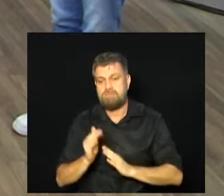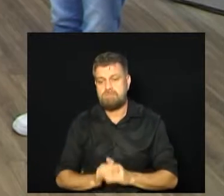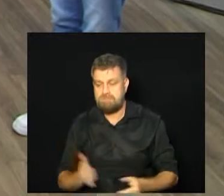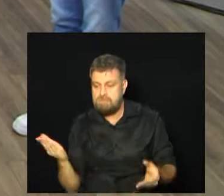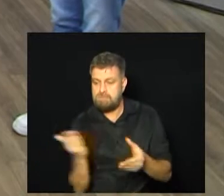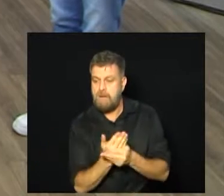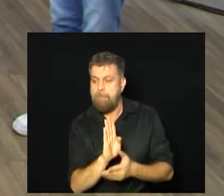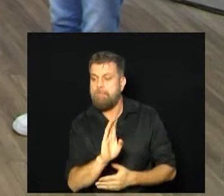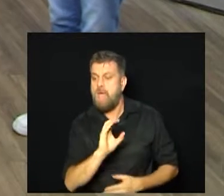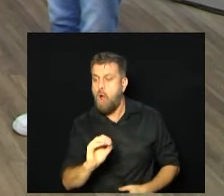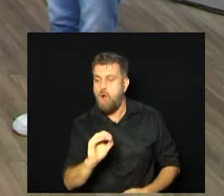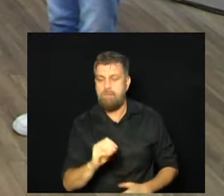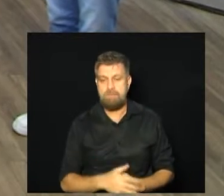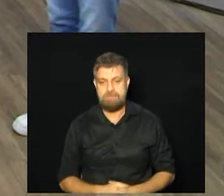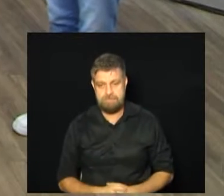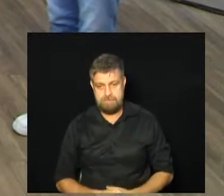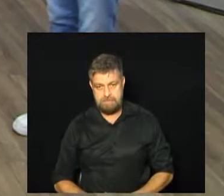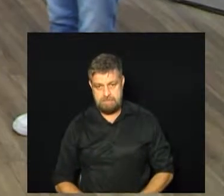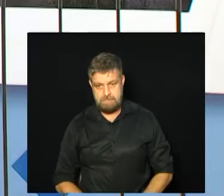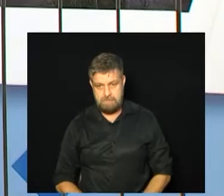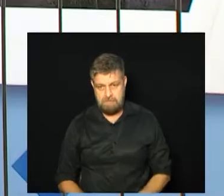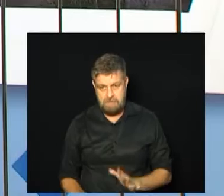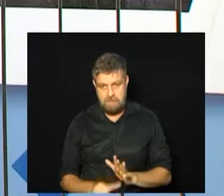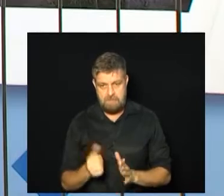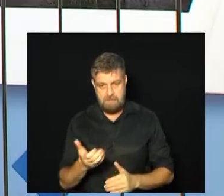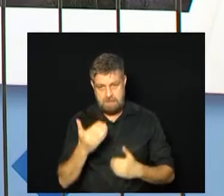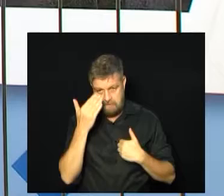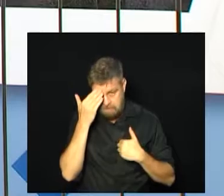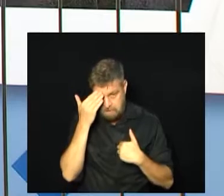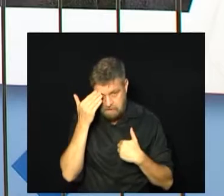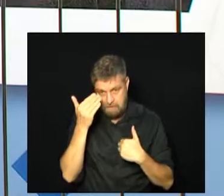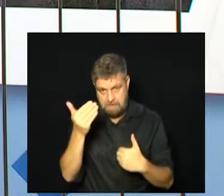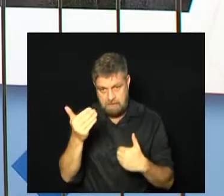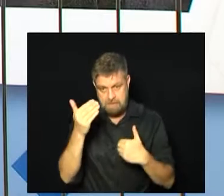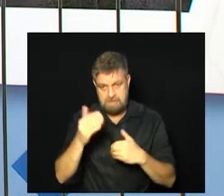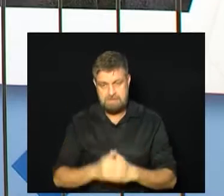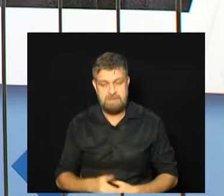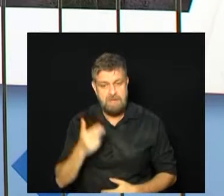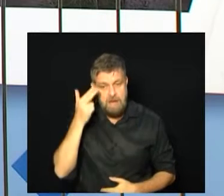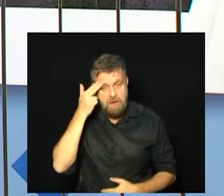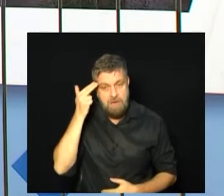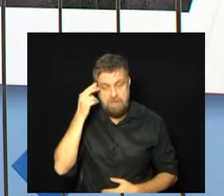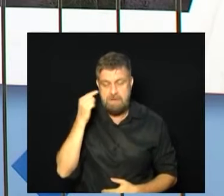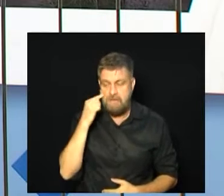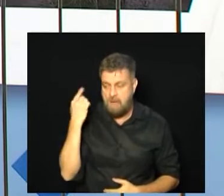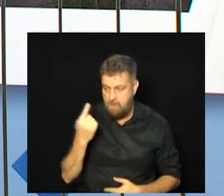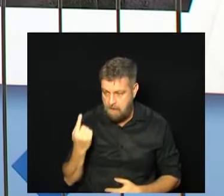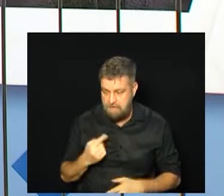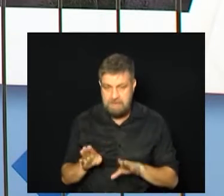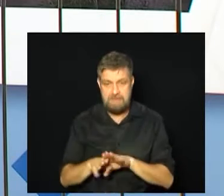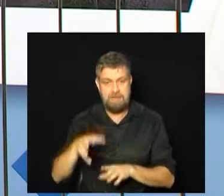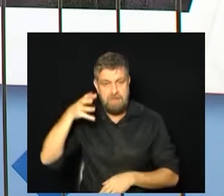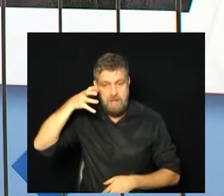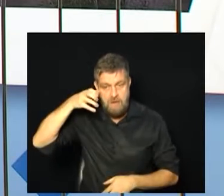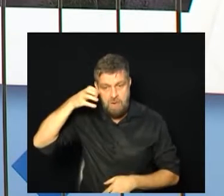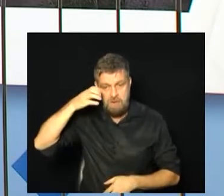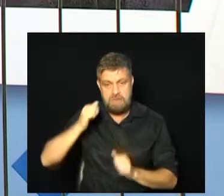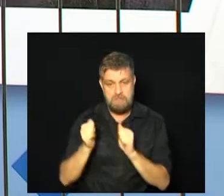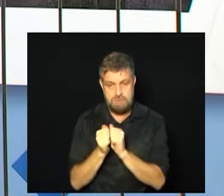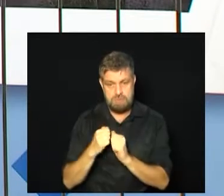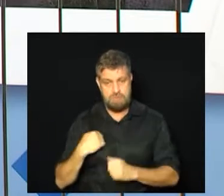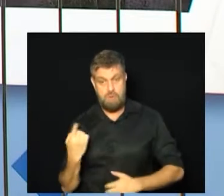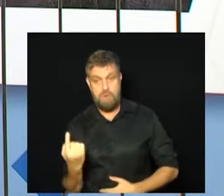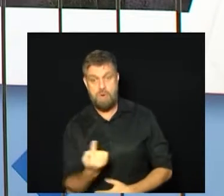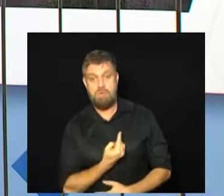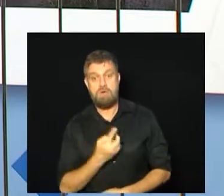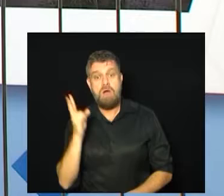de ocorrência. Bom, primeiro eu quero agradecer aqui o Gabriel, a Mirna, o André que está também aqui conosco.